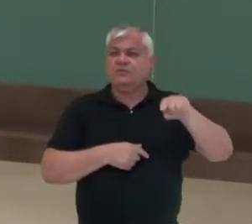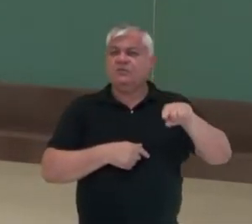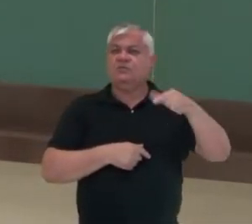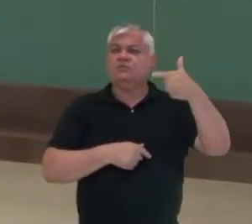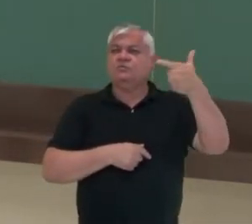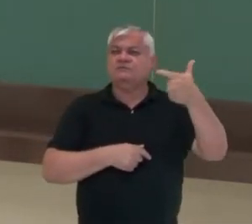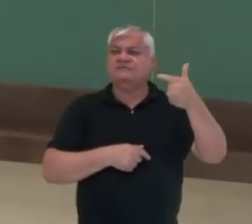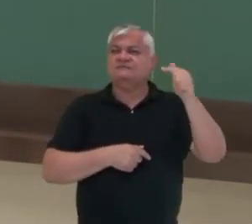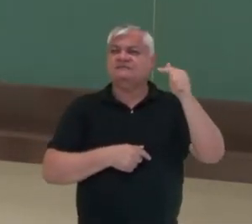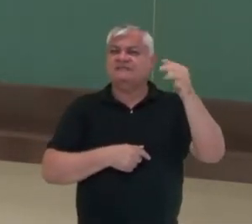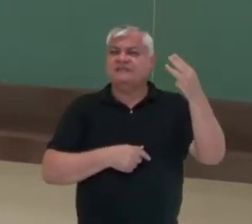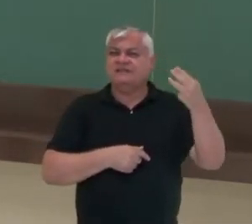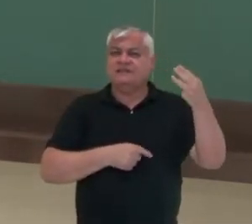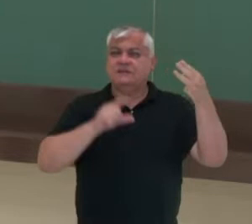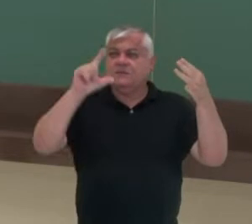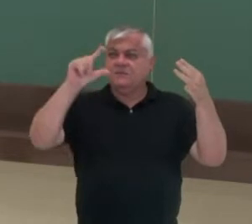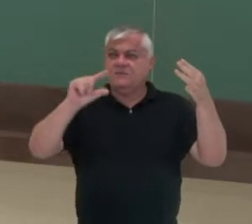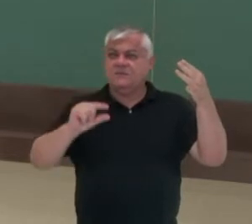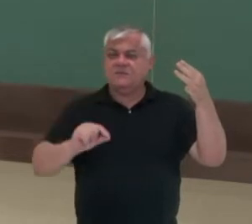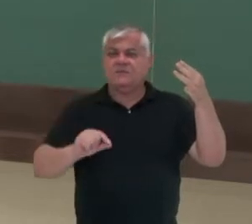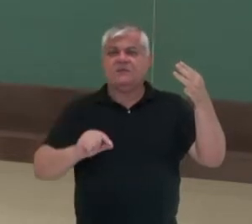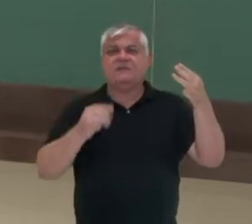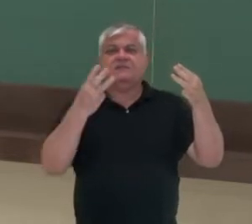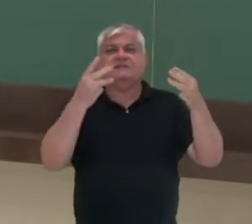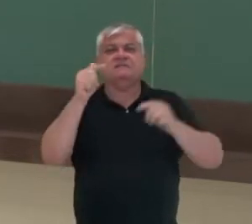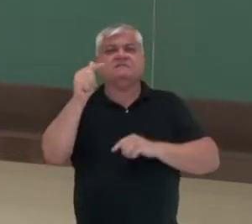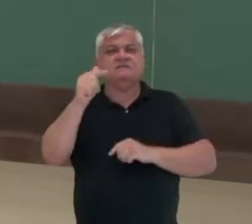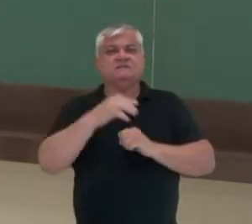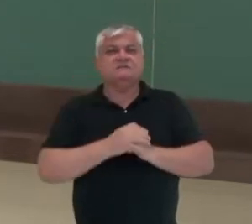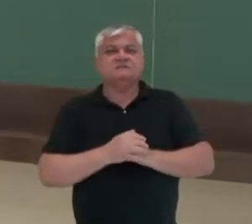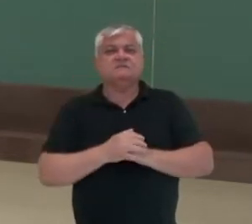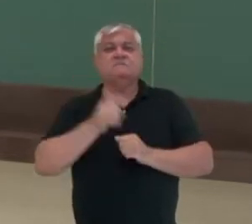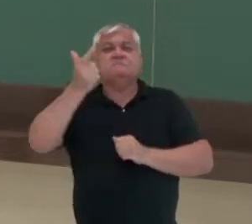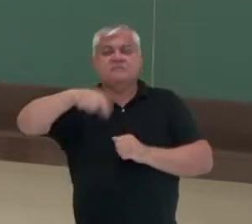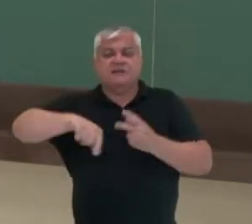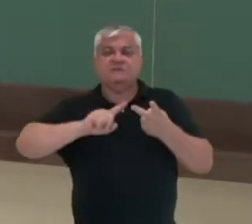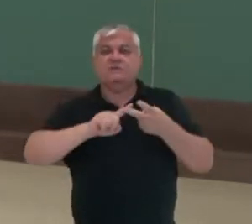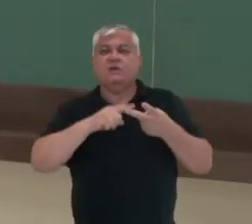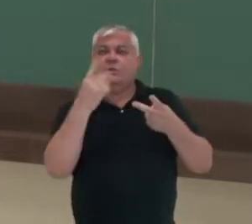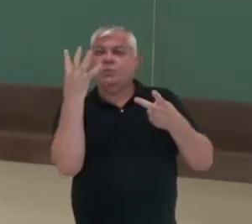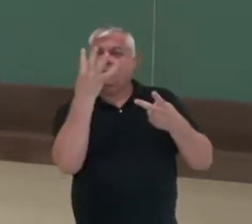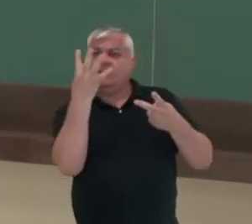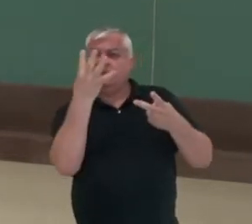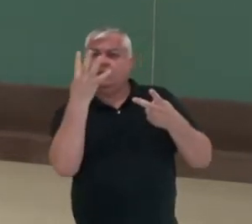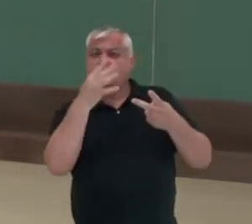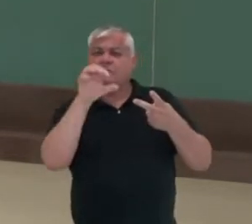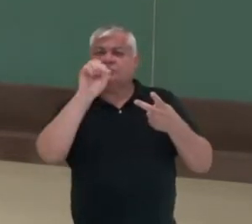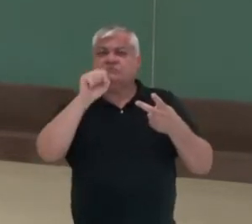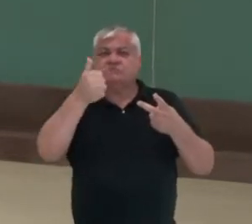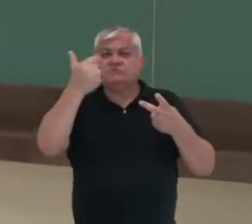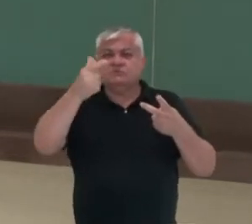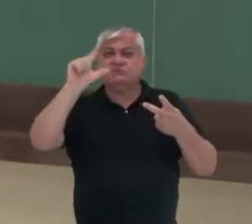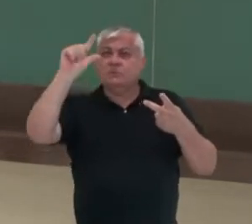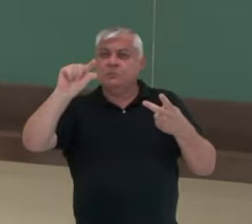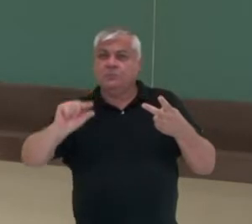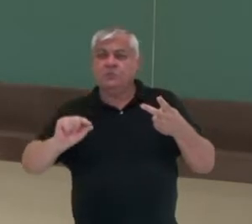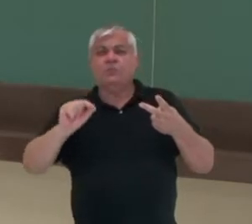38.273 caiu para 37? Teve uma redução. Onde mais que teve redução? 44.812 caiu para